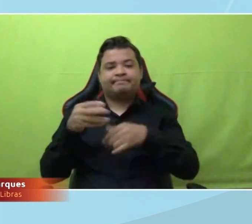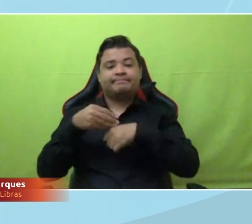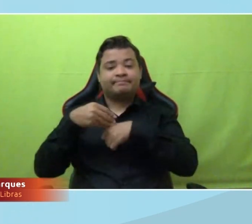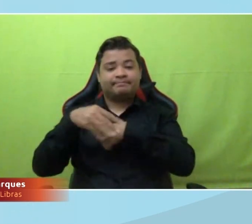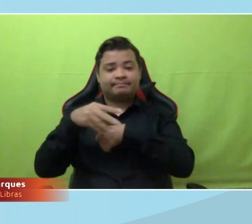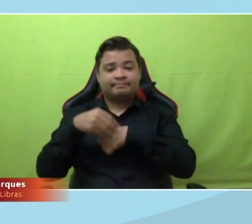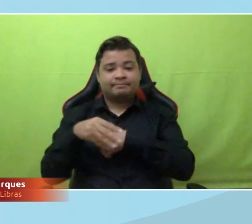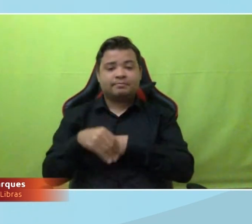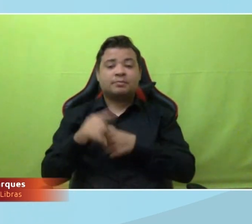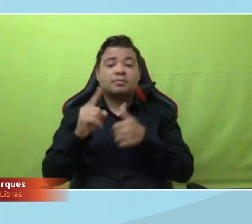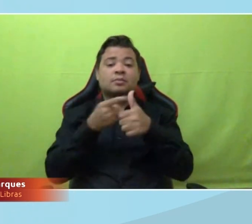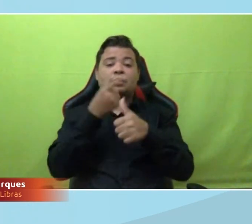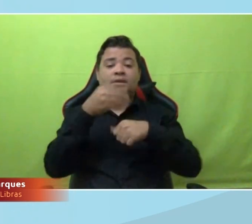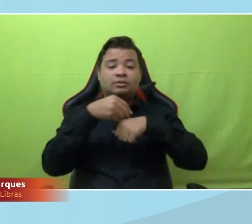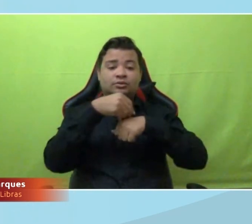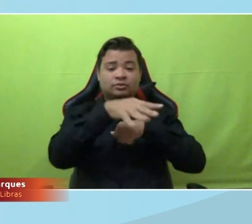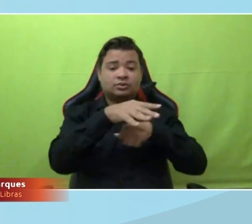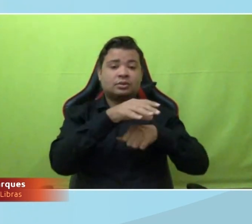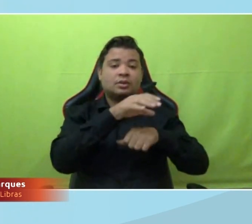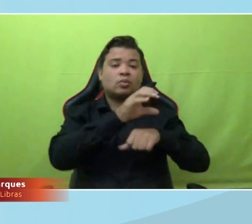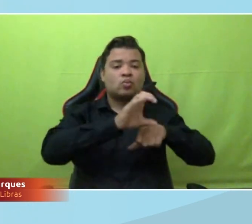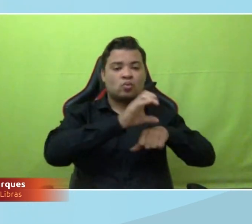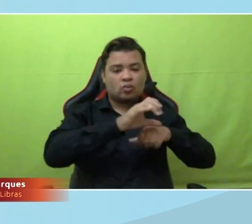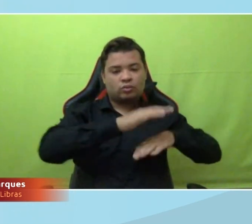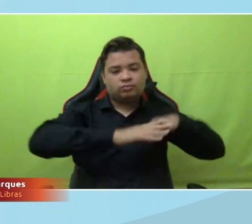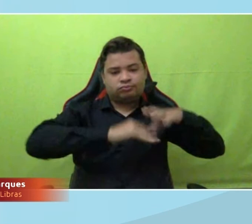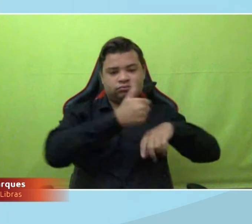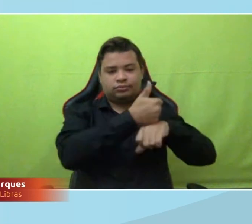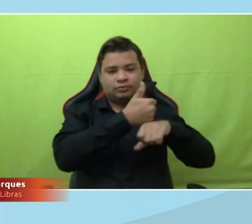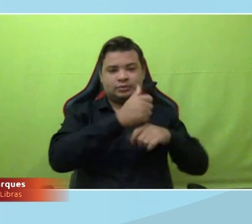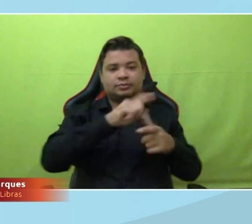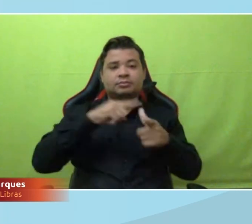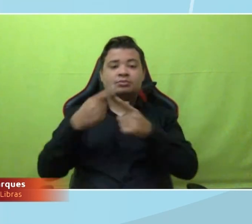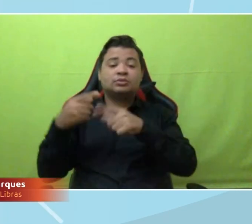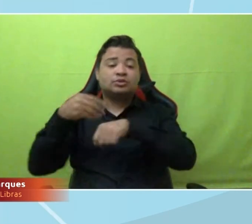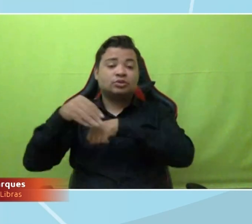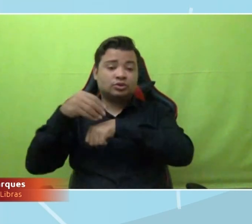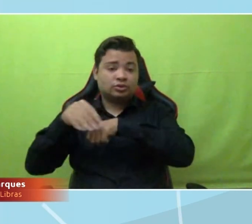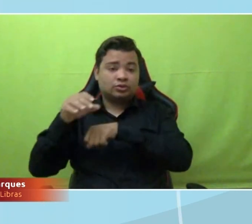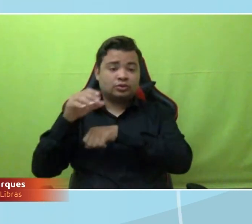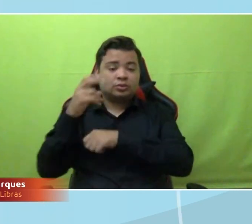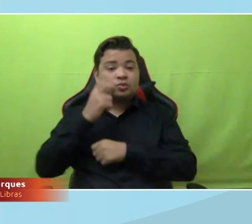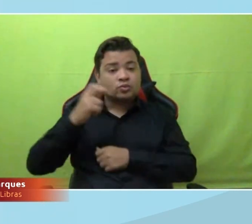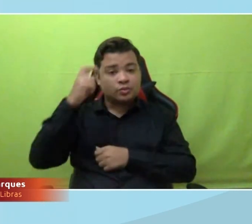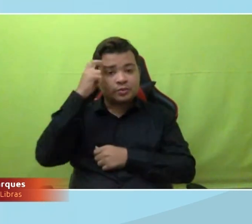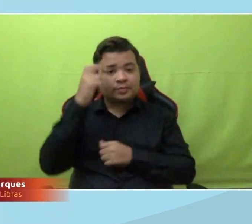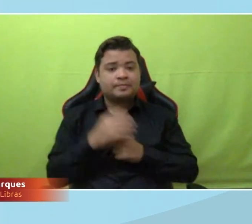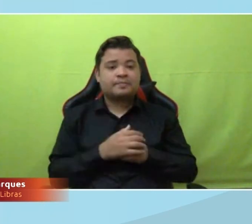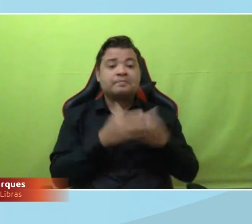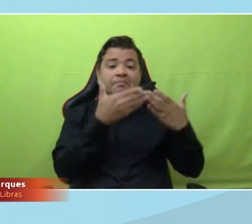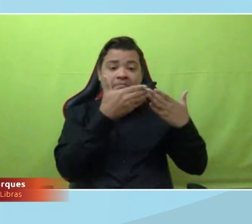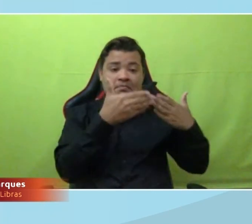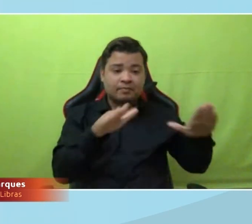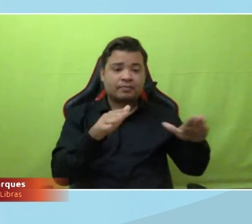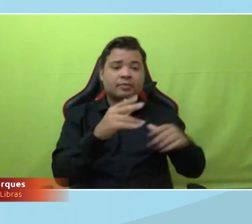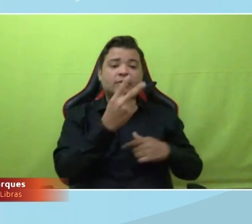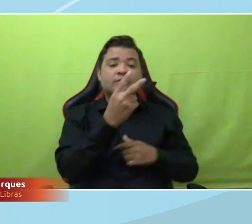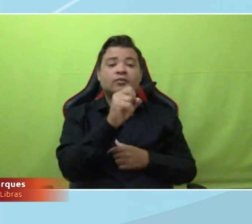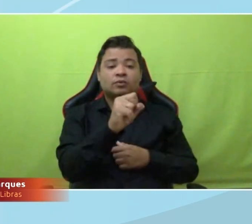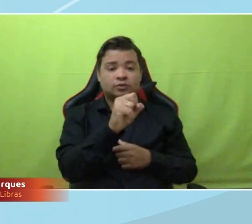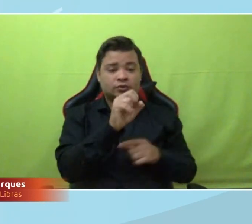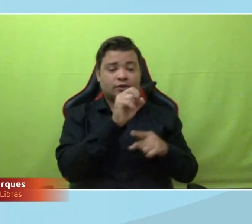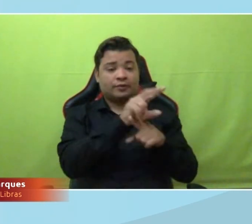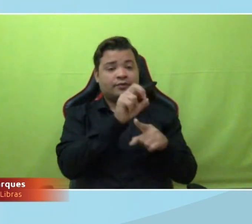capacitação profissional e depois, dicas culturais. Estão abertas as inscrições para 28 vagas em 2